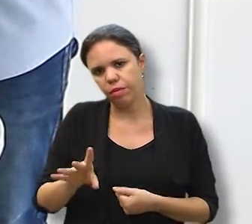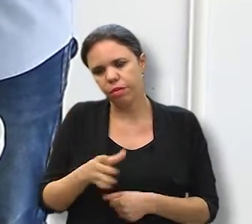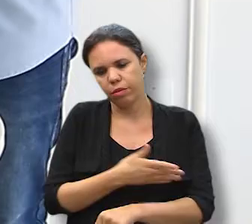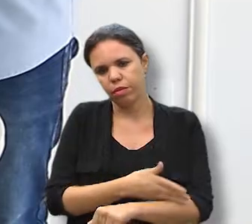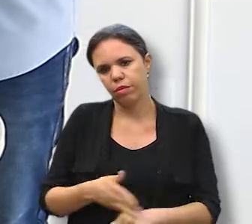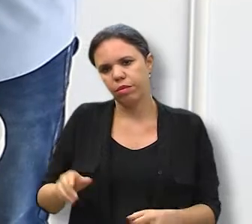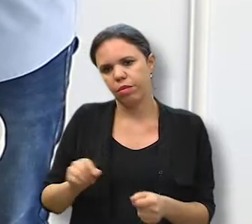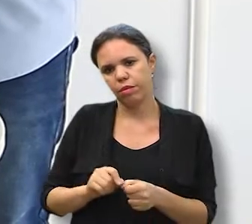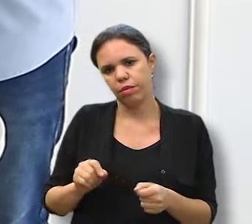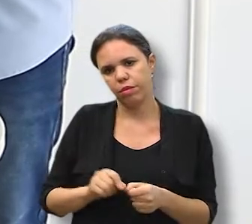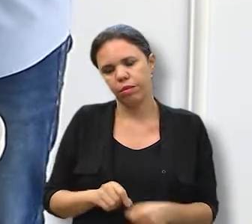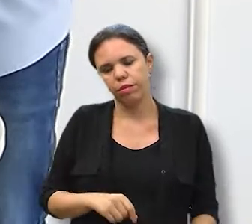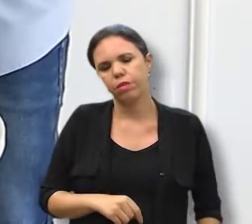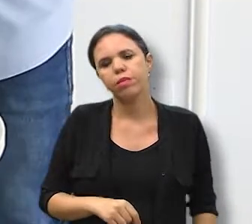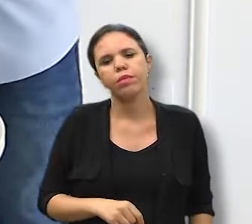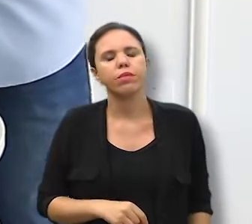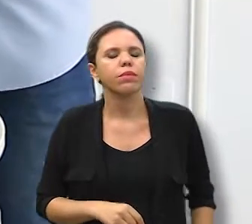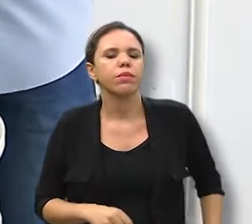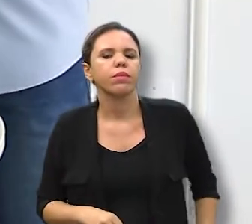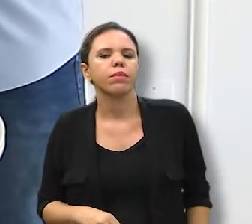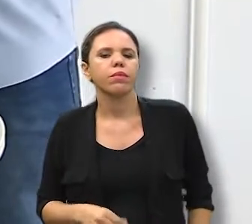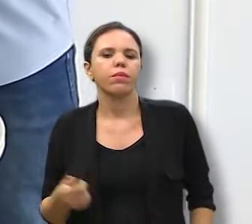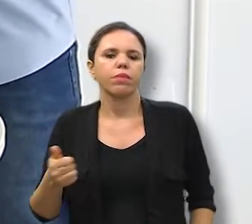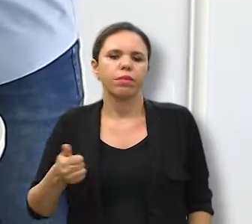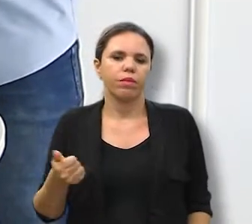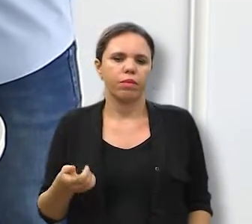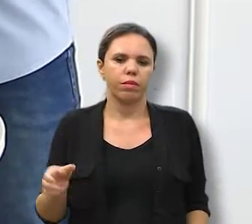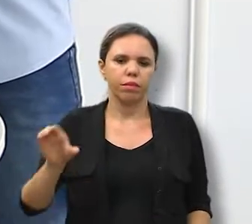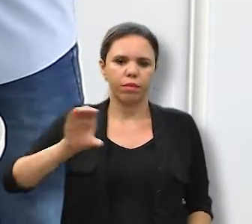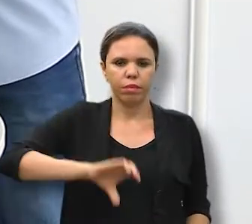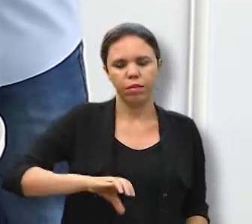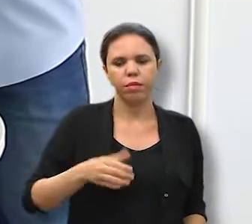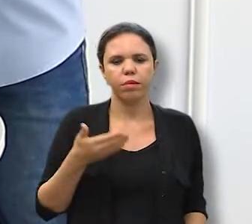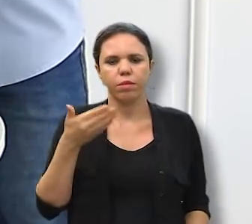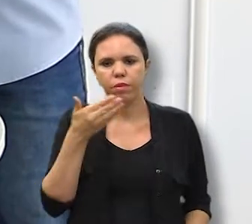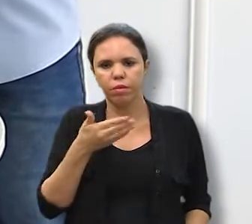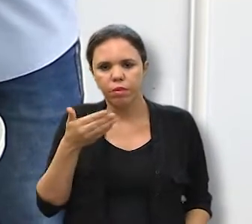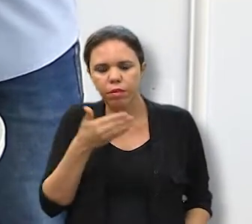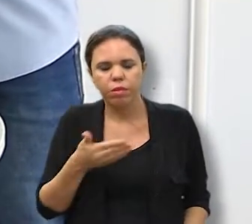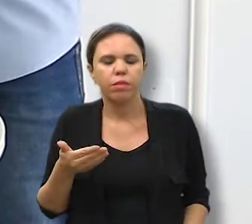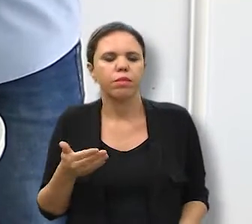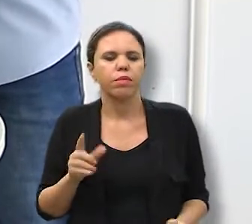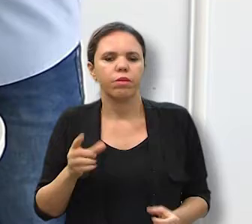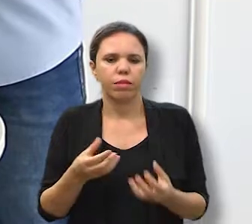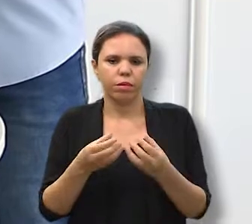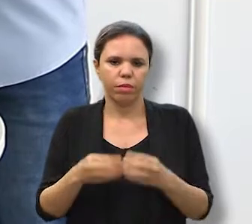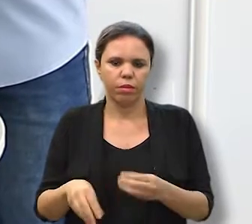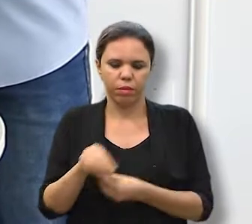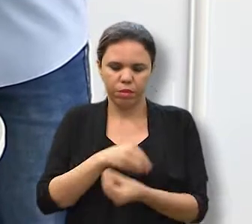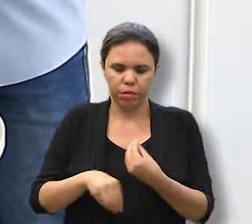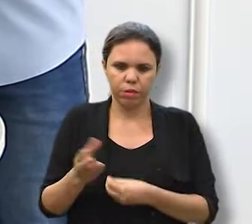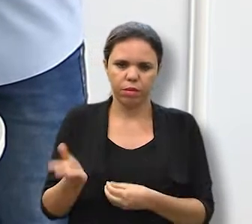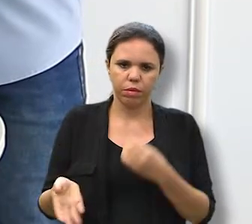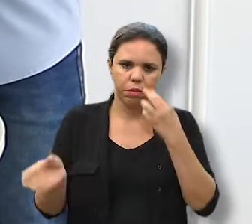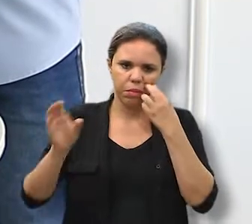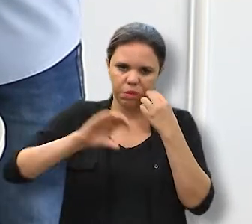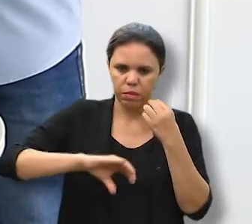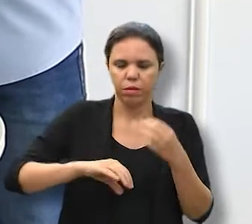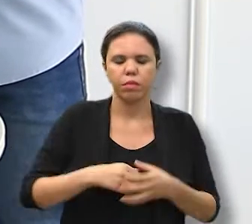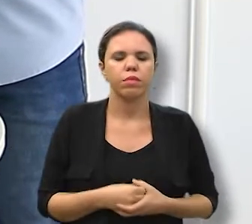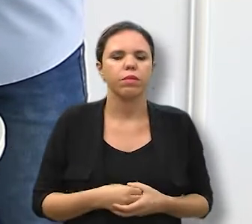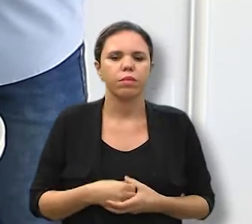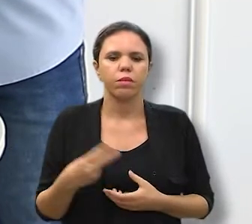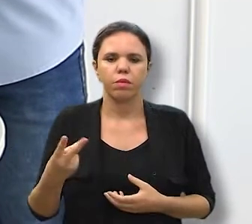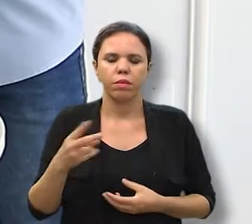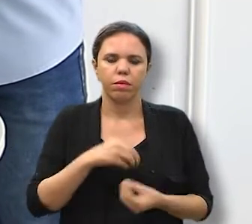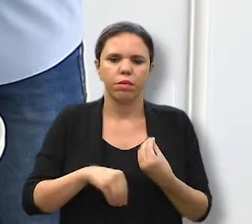costumo fazer da seguinte forma. Eu coloco primeiro o leite condensado, depois eu venho com os ovos mexidos já e eu incorporo esses